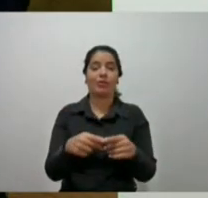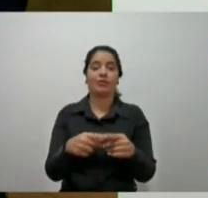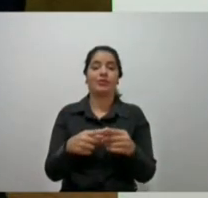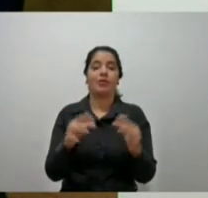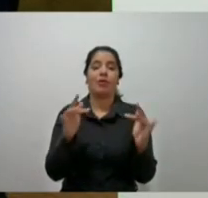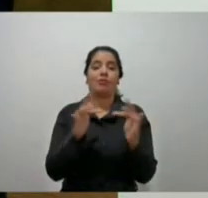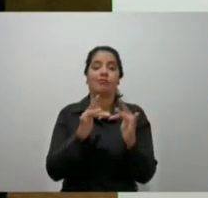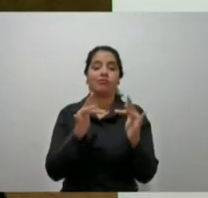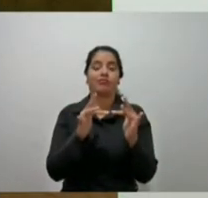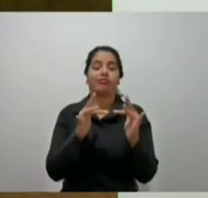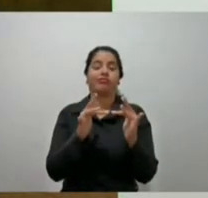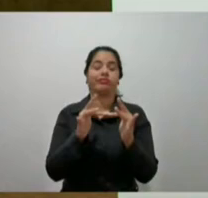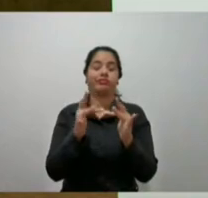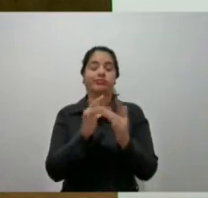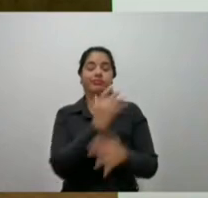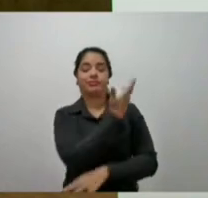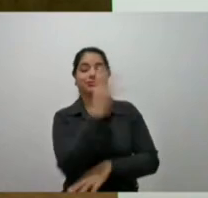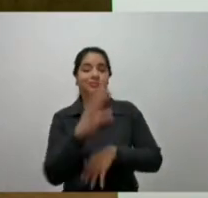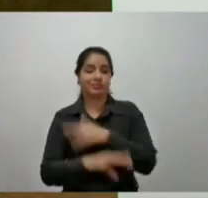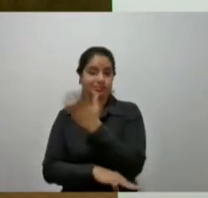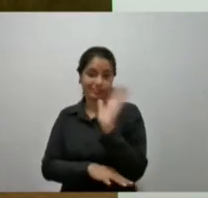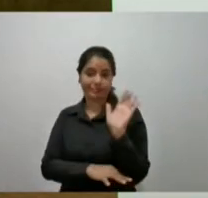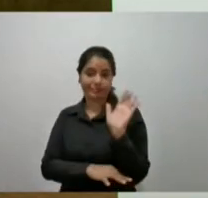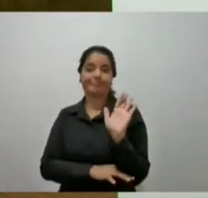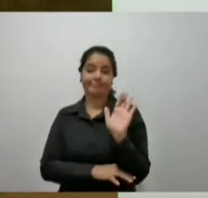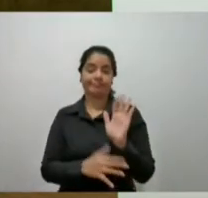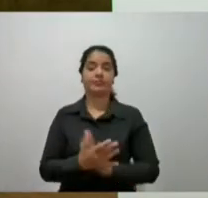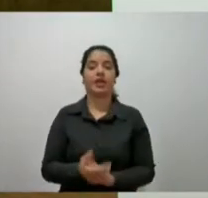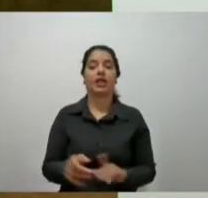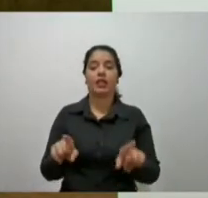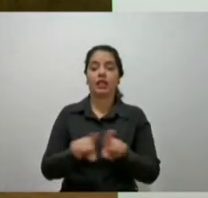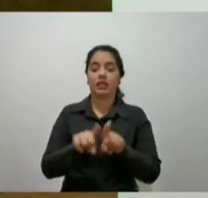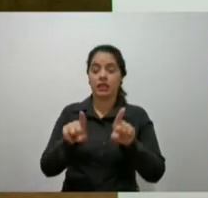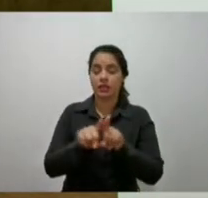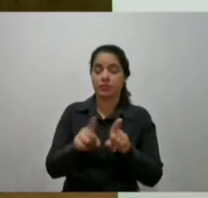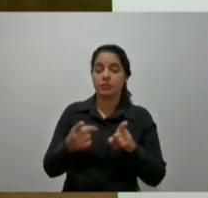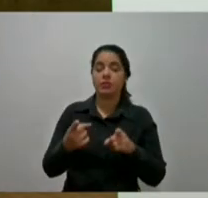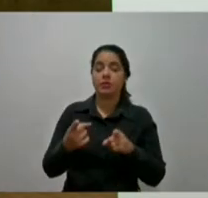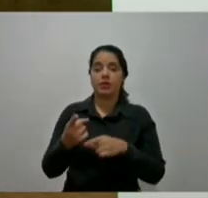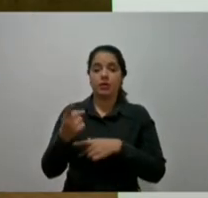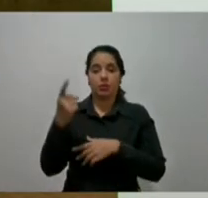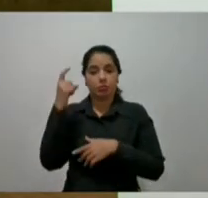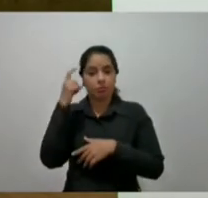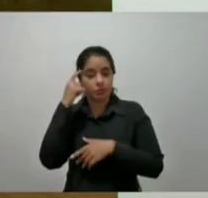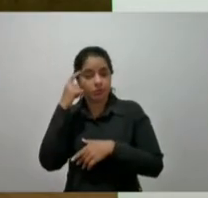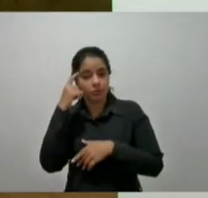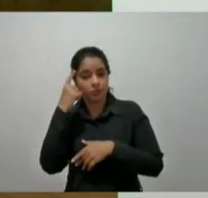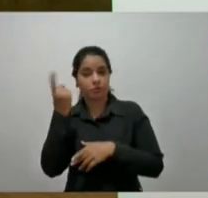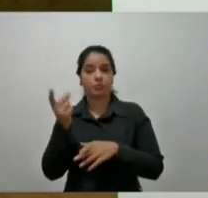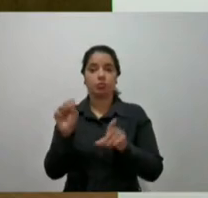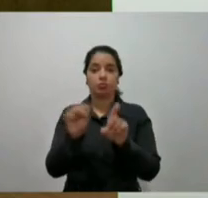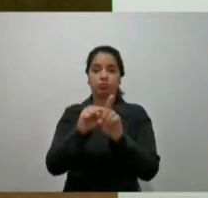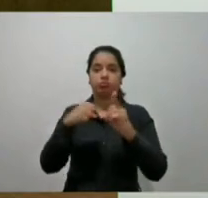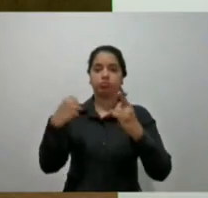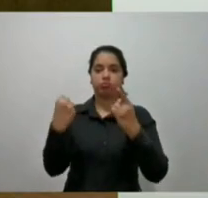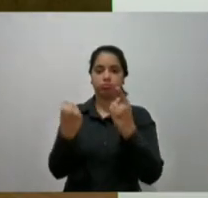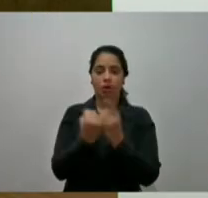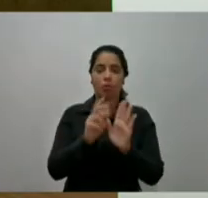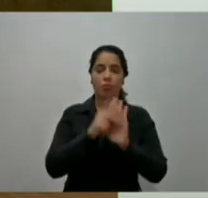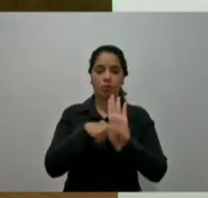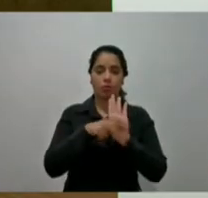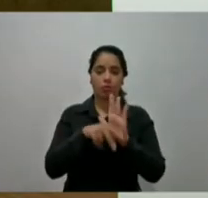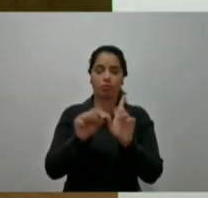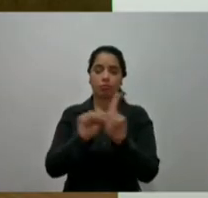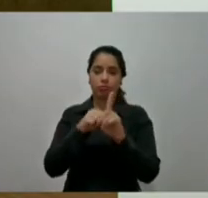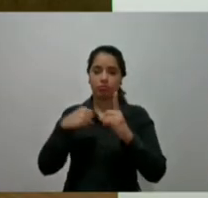tem o lado social, que eu acho que o Felipe traz os programas sociais, assim, que são necessários agora